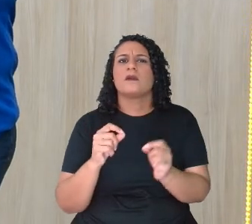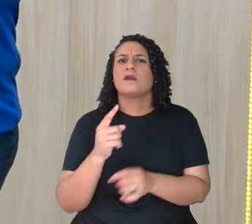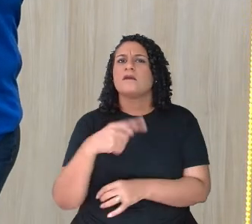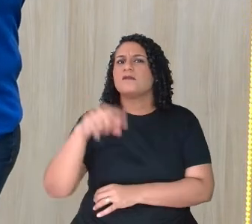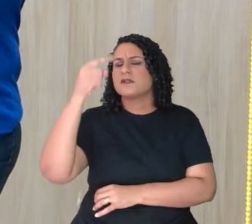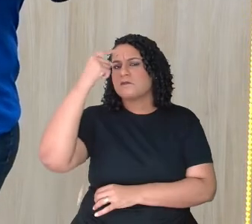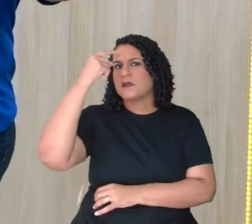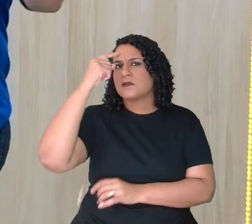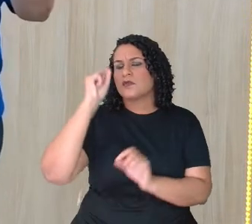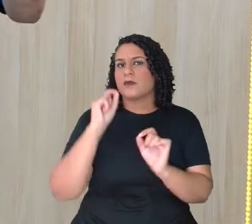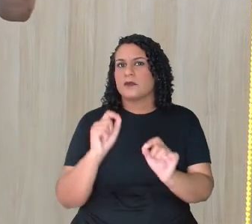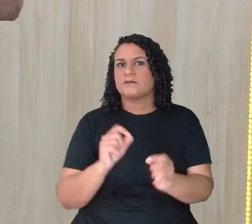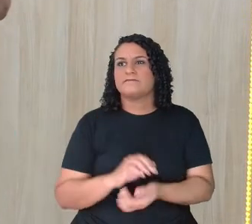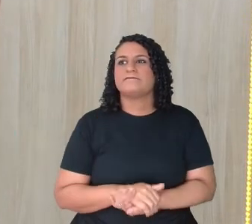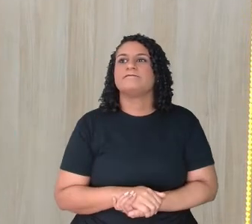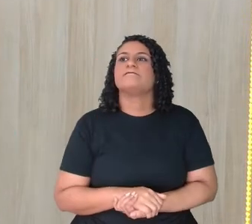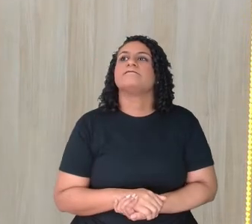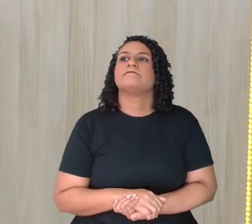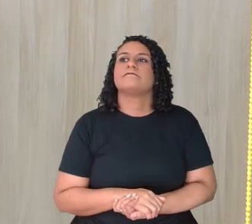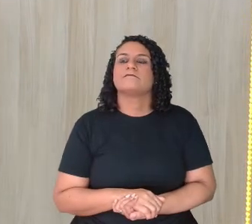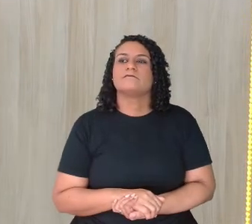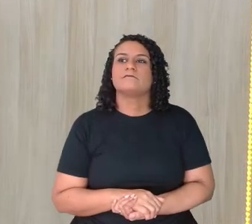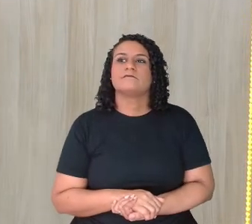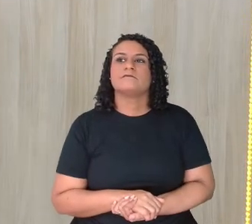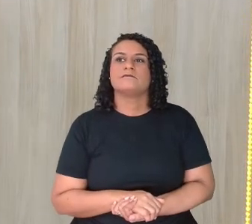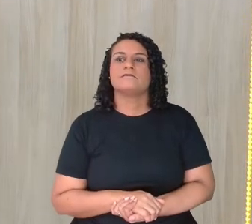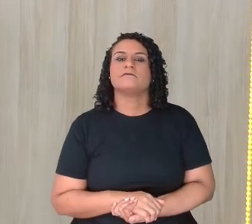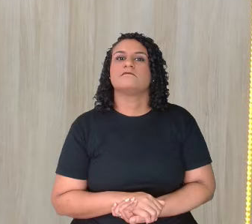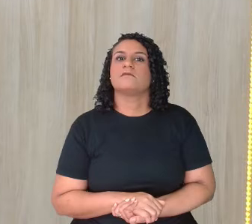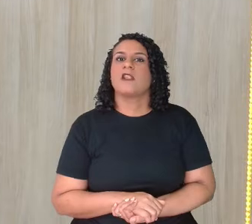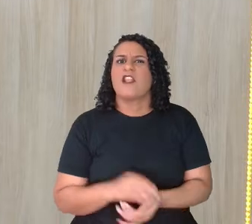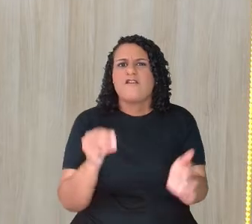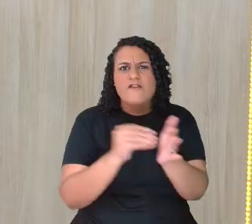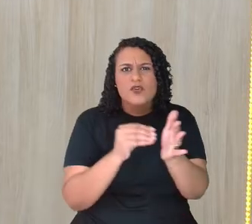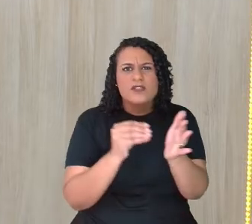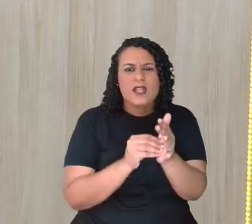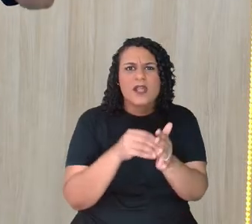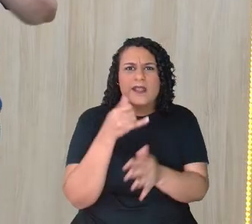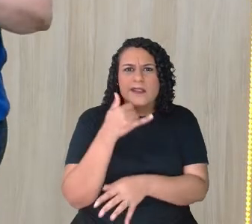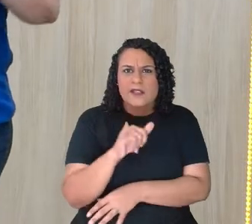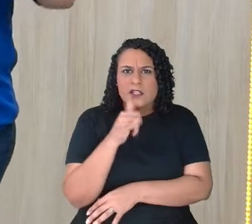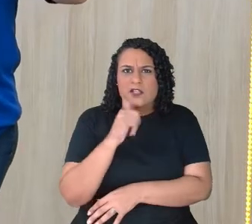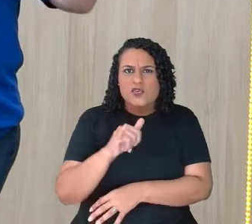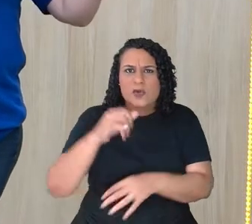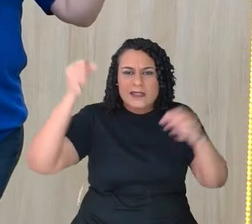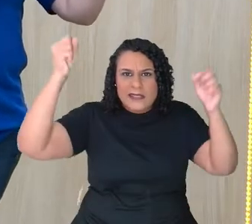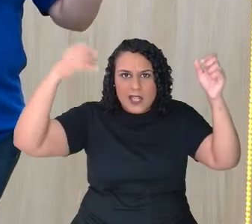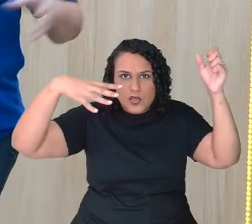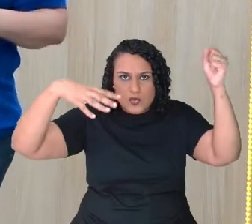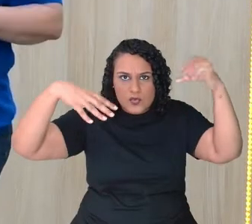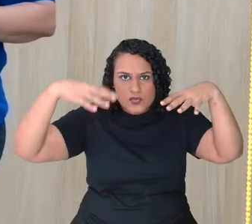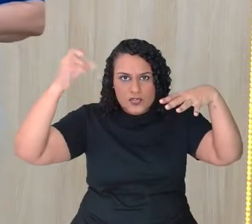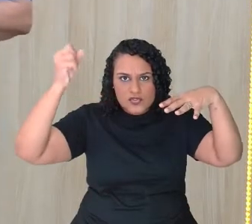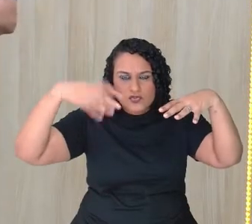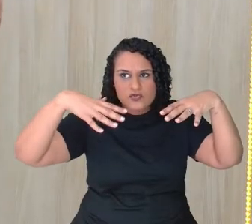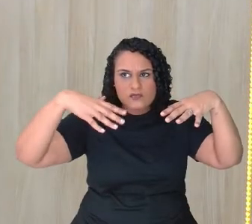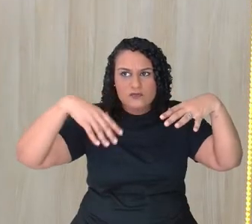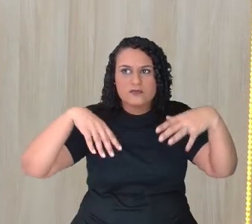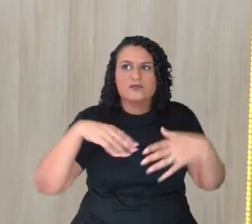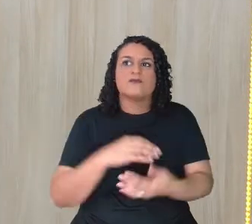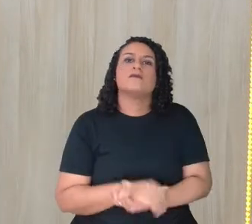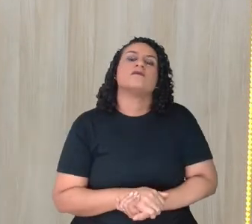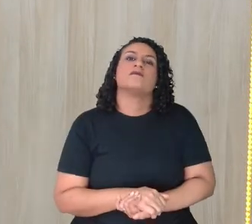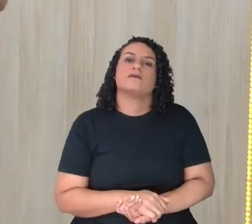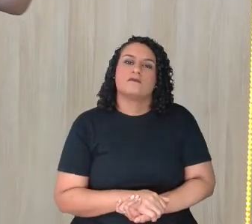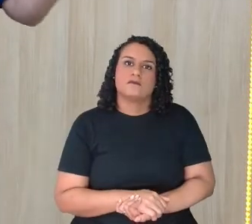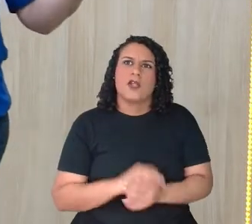mente aí? É que falta energia, não é? Essa luz que você consegue ver, não é? É aí tudo